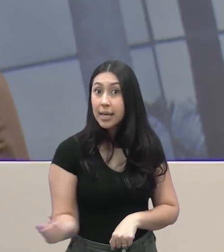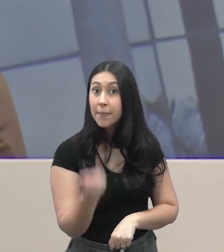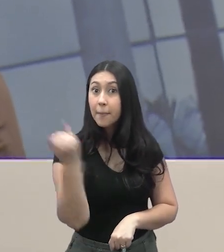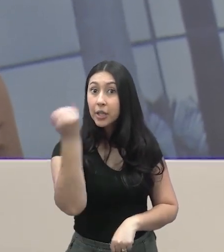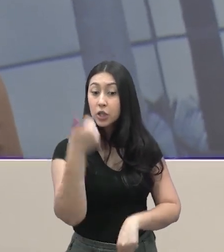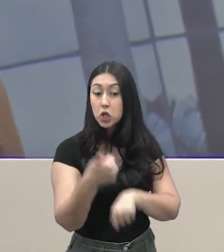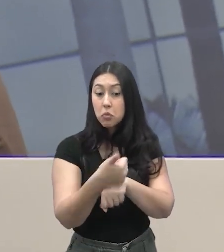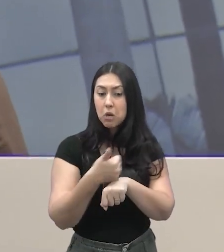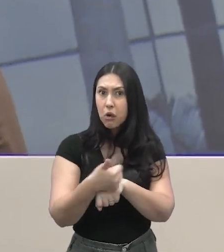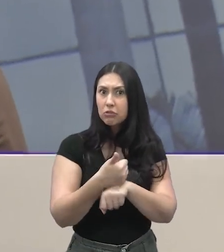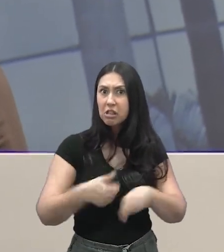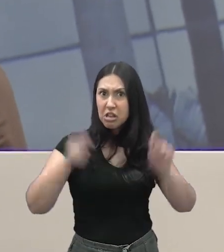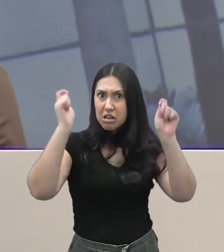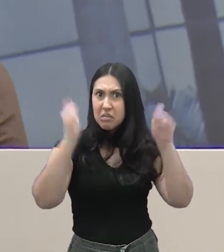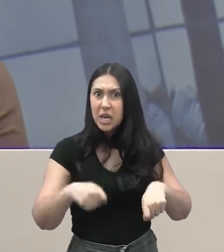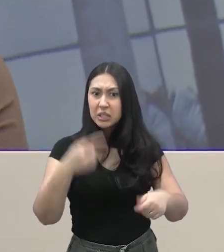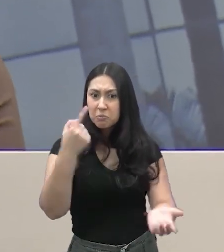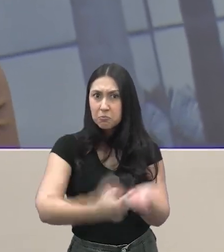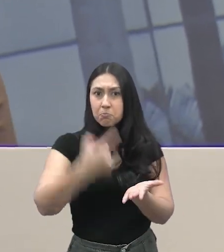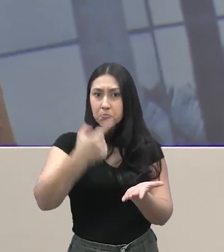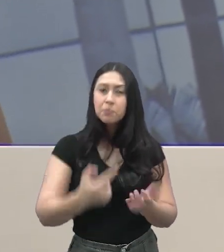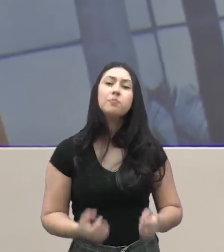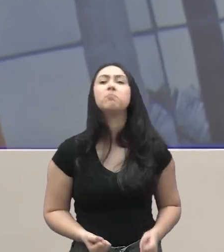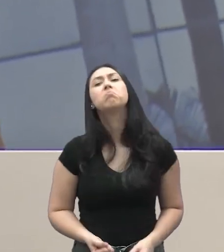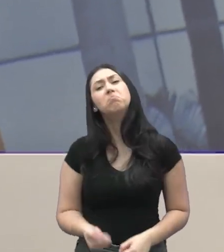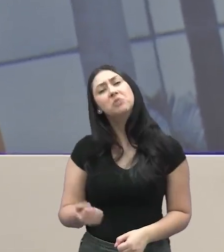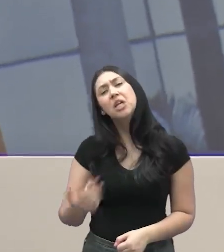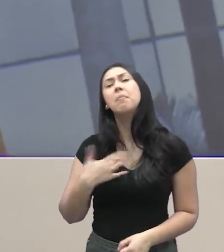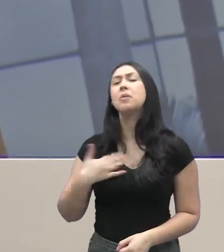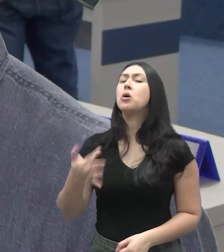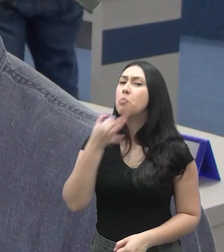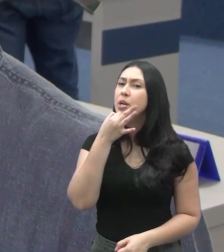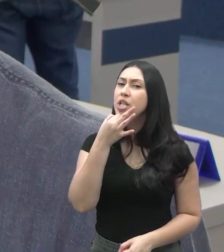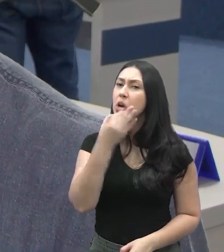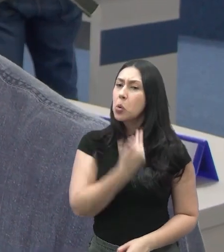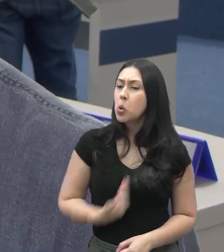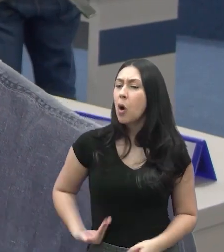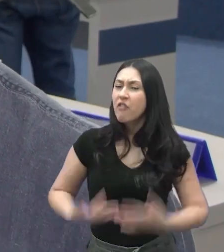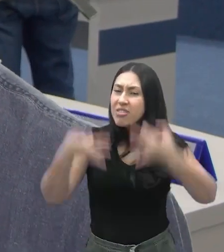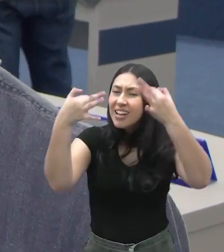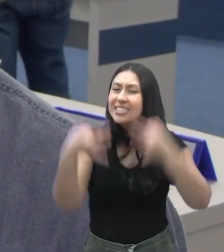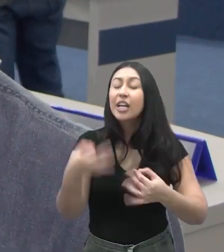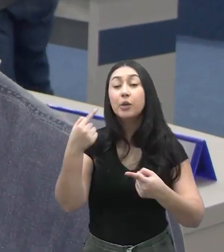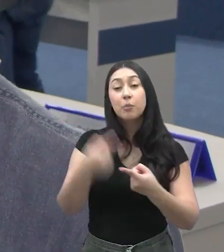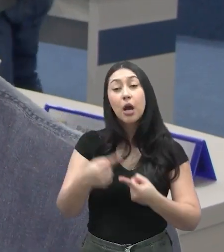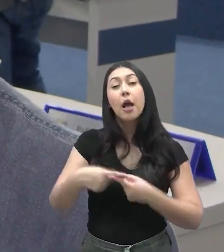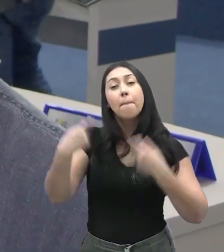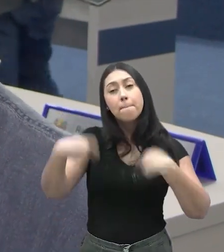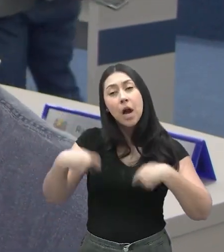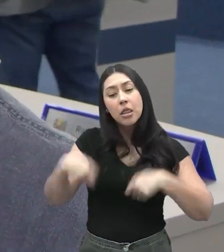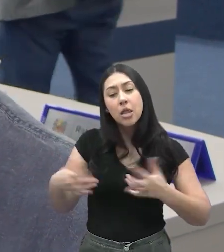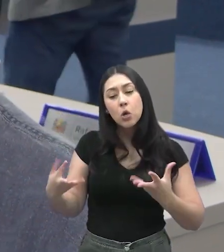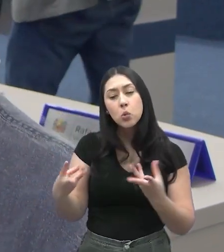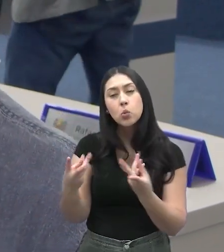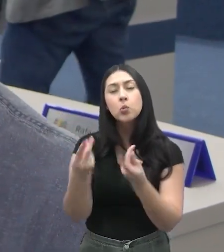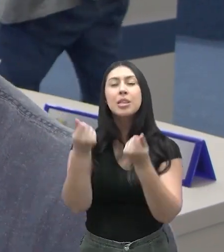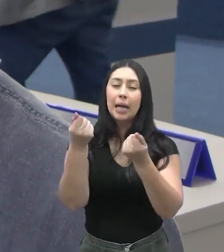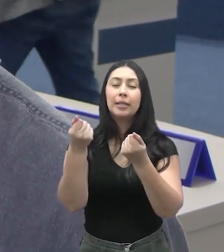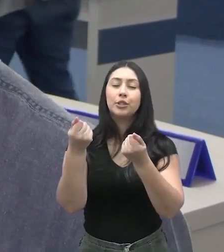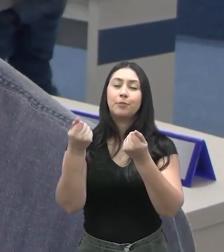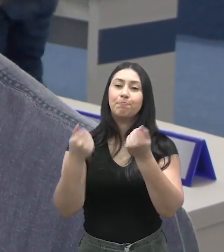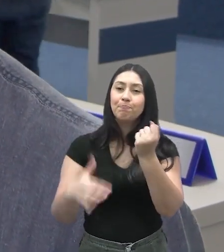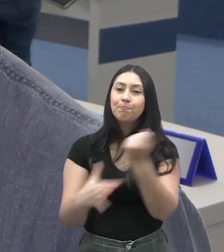é essencial para a formação de profissionais preparados e comprometidos. Olha, eu acho que está correto o governo, porque nós temos que